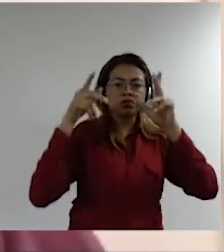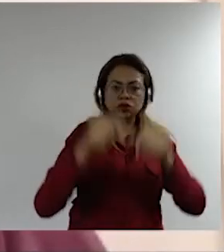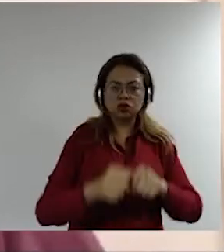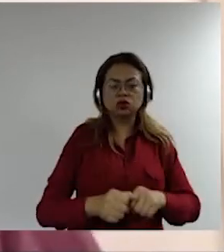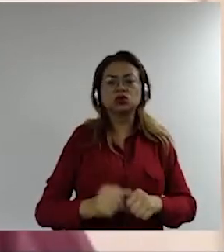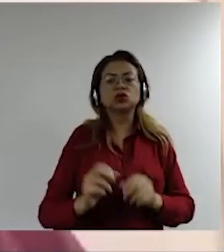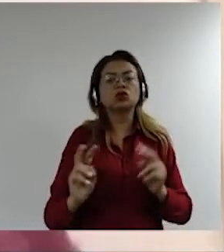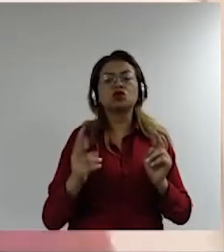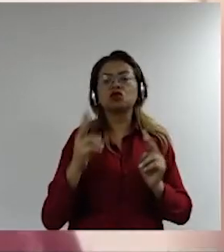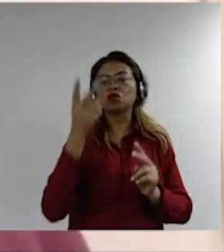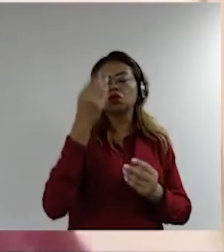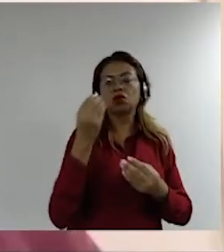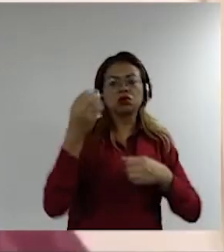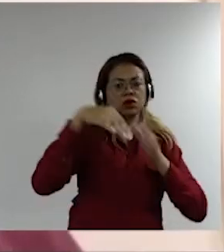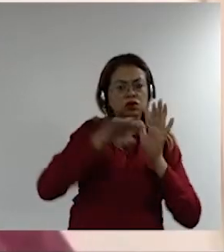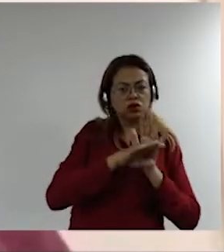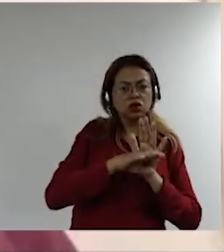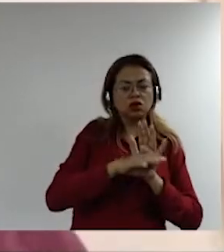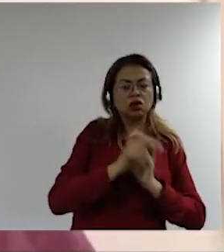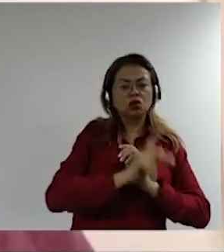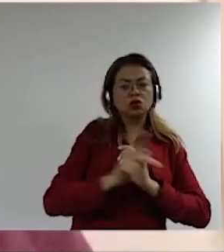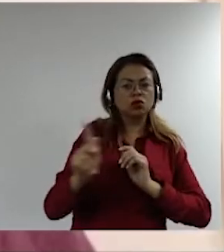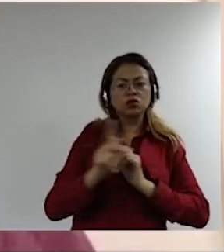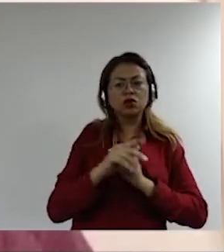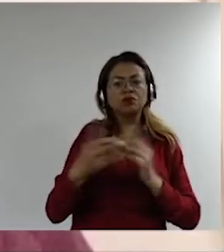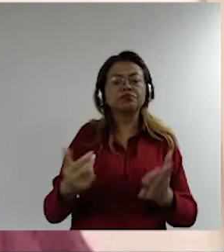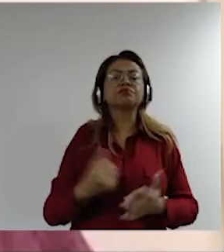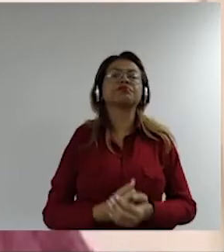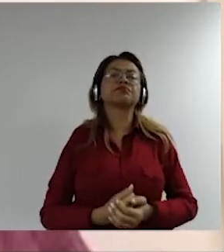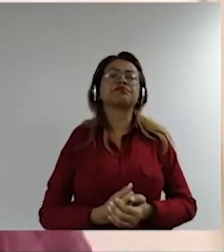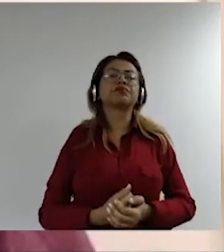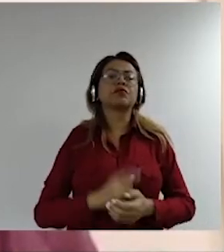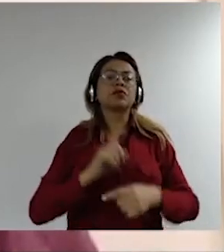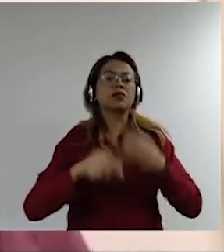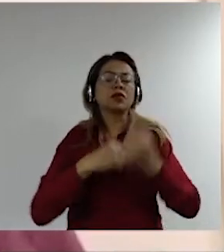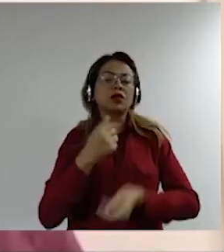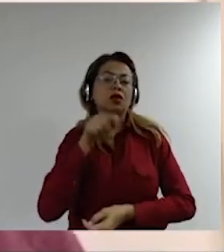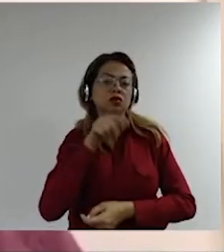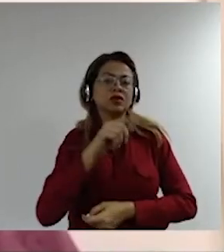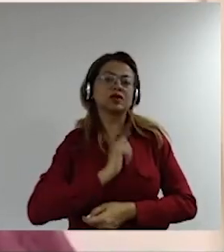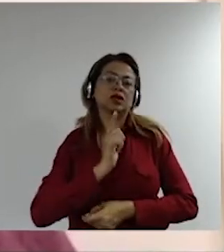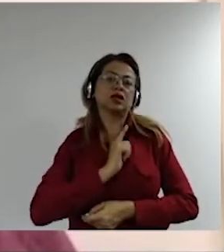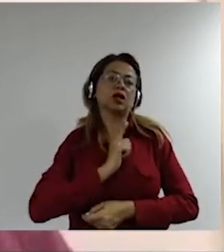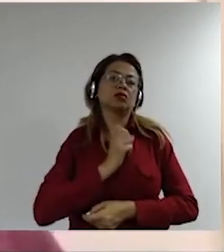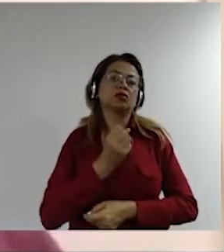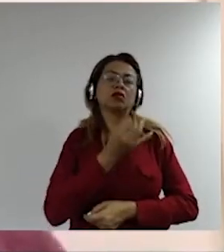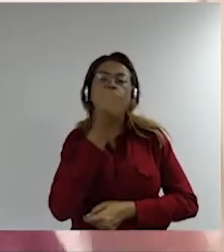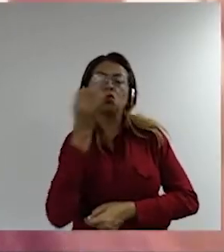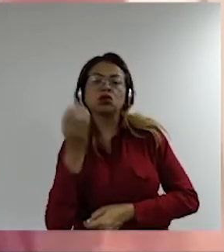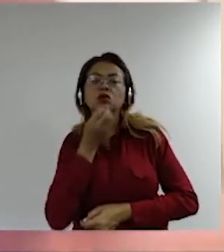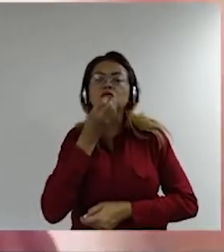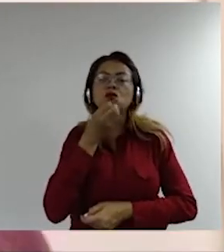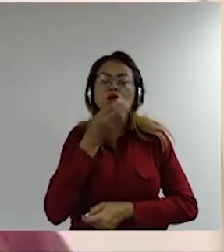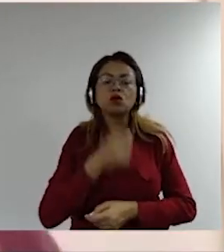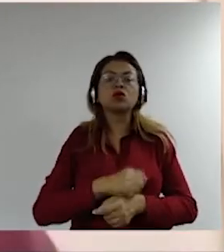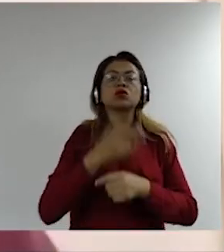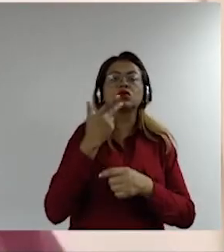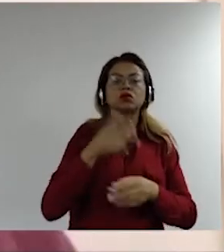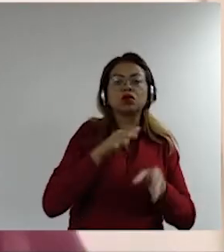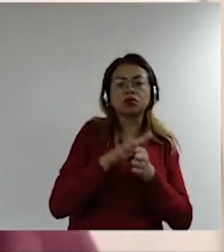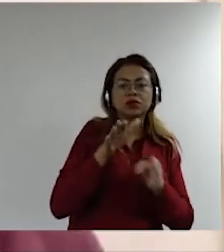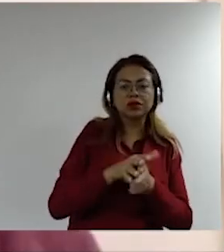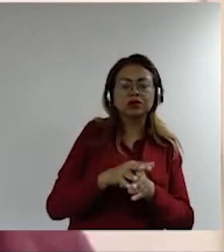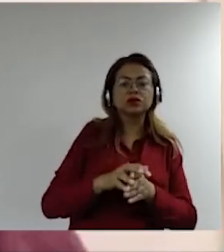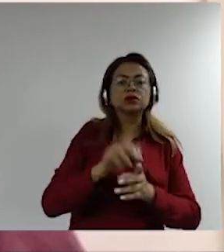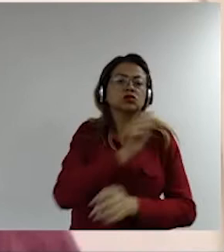valor que isso agrega é pequeno porque o professor já é muito bom. Não é? E quando você tem também condições muito boas, uma tutoria intensiva para aqueles alunos que